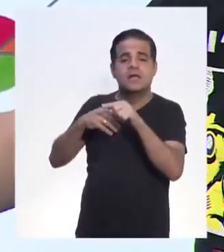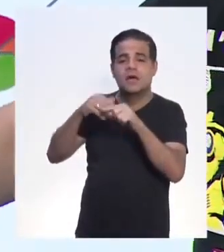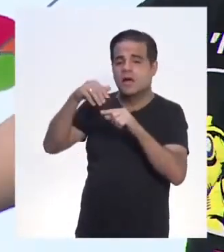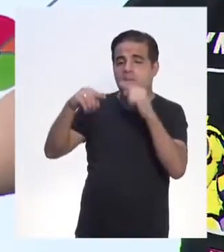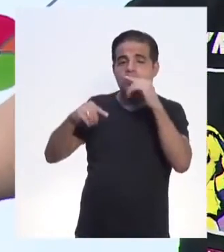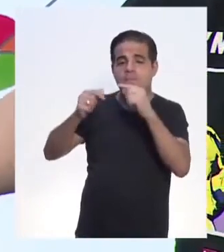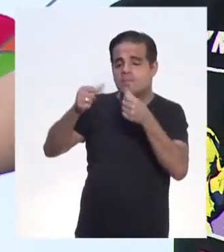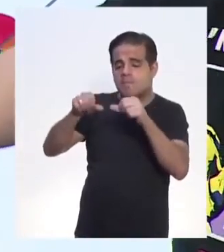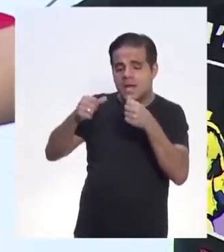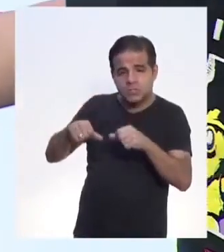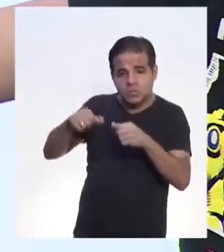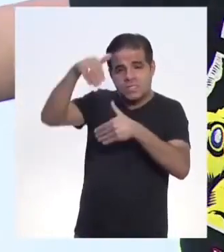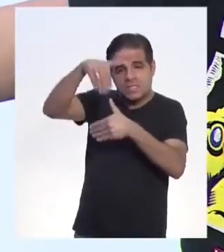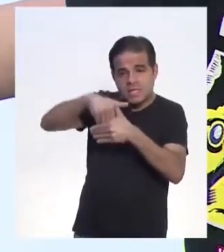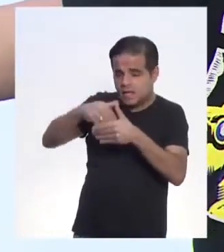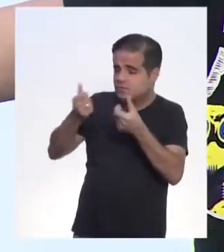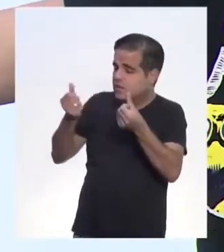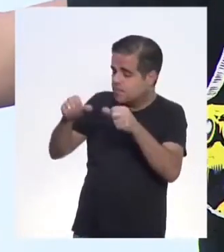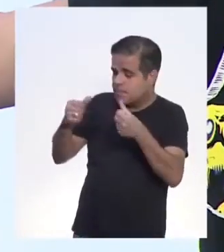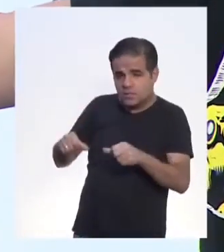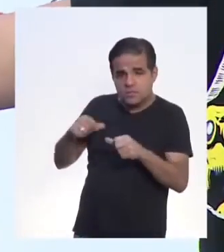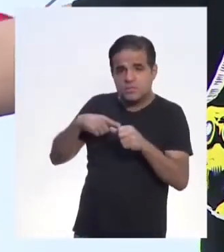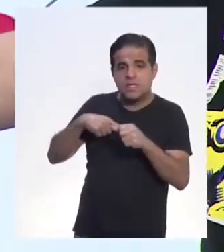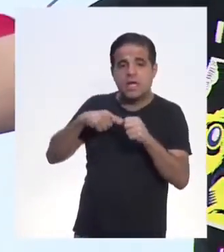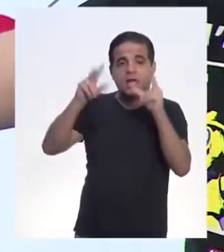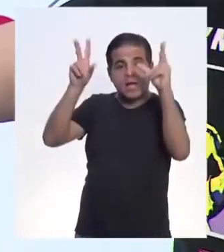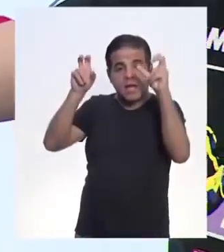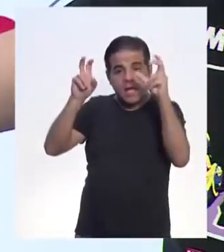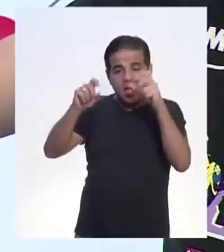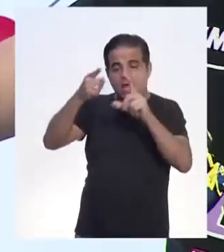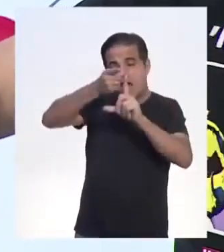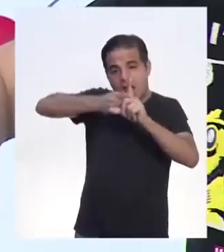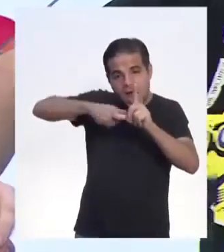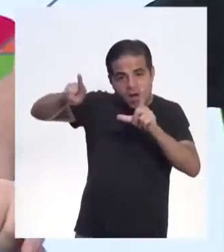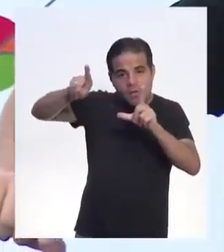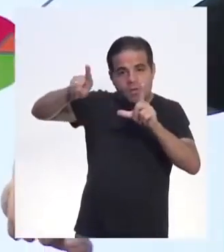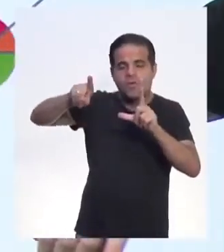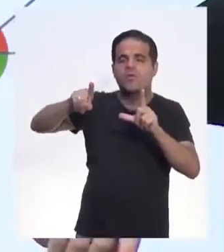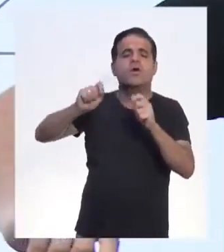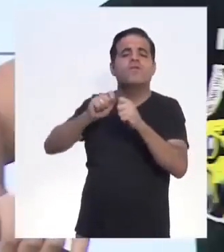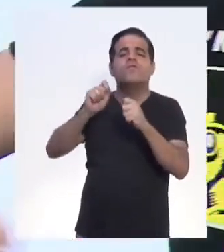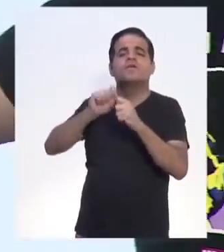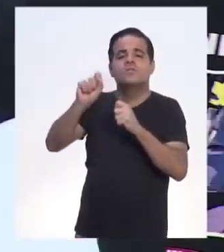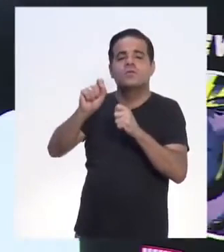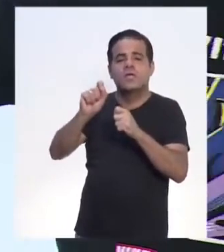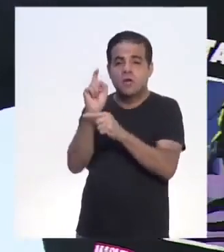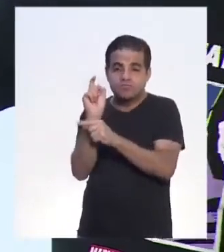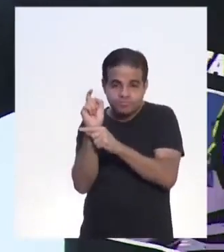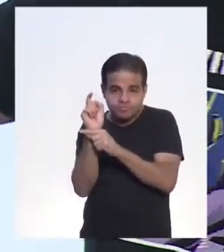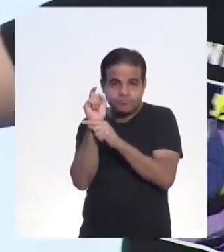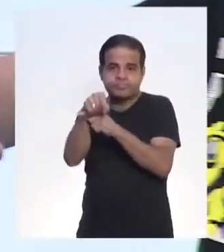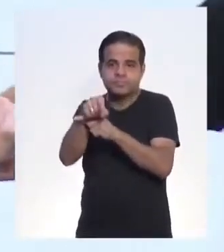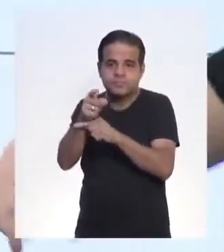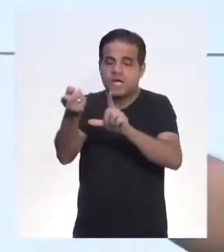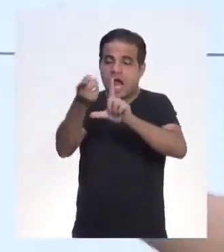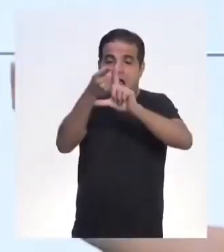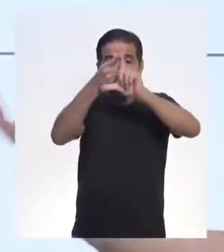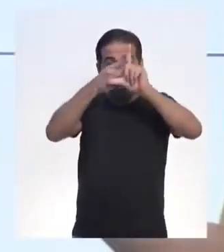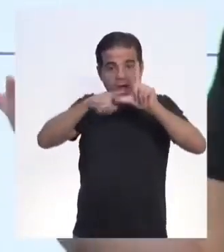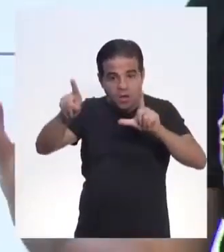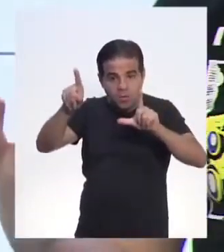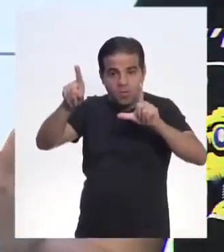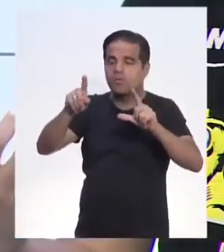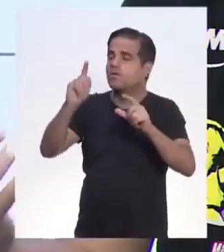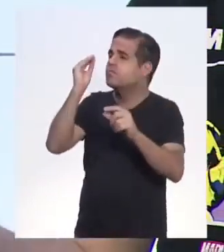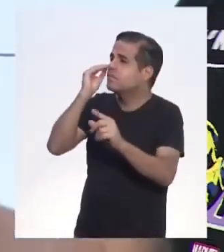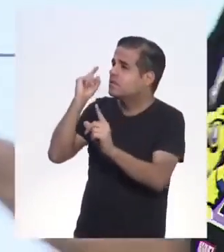medições. Dentro dessas medições tem a nomenclatura de ângulos. O que eu vou fazer aqui, ó? Vou cliquei aqui no ângulo, aí eu vou